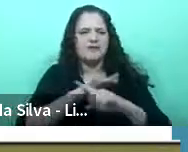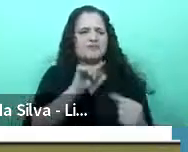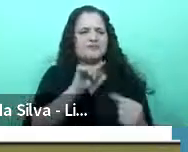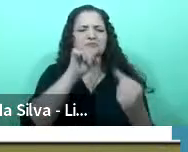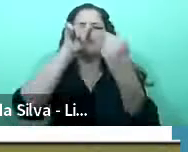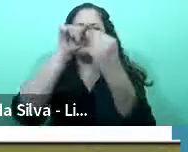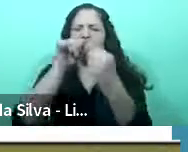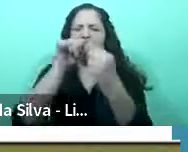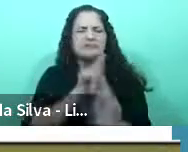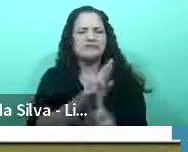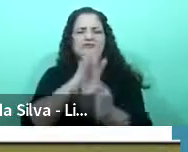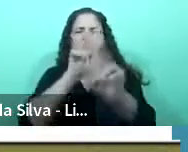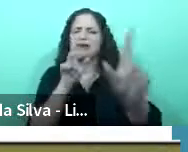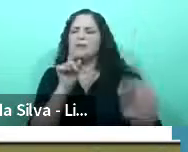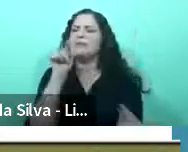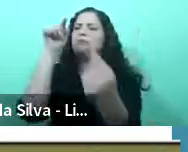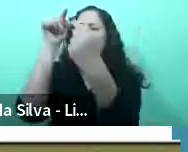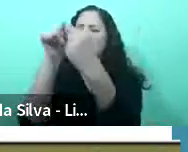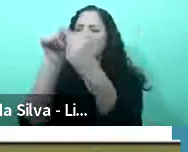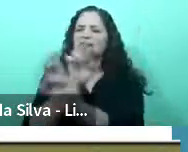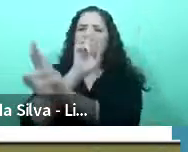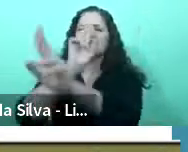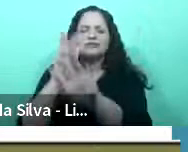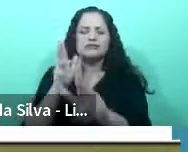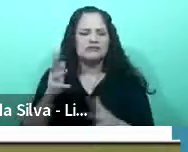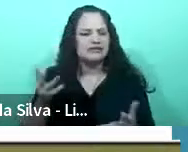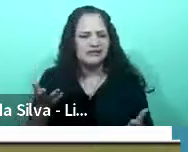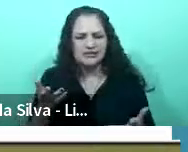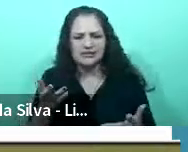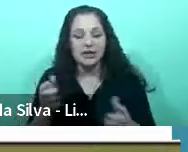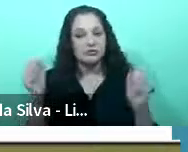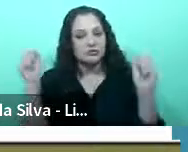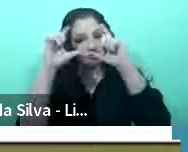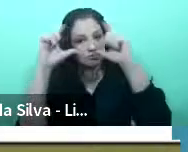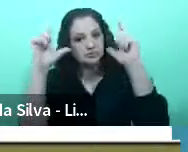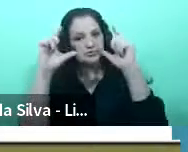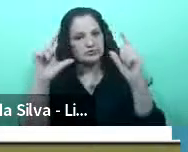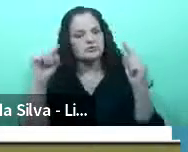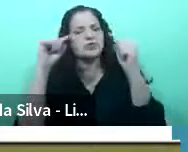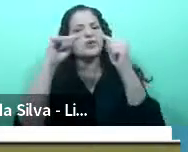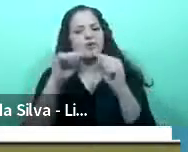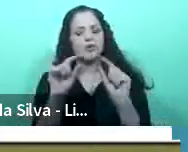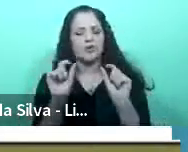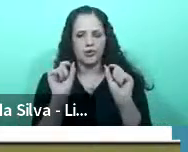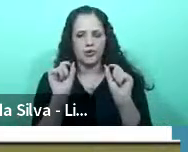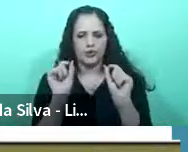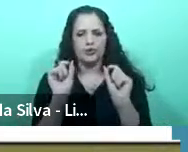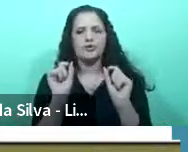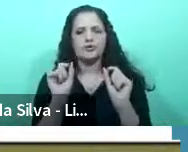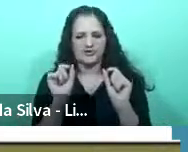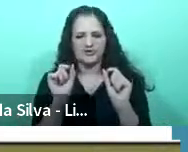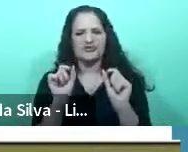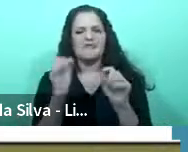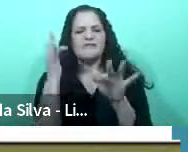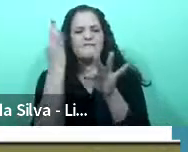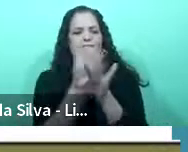muito diferentes, né? Então, nesse sentido, não basta a gente